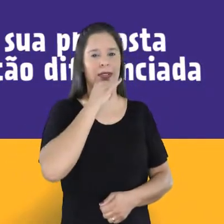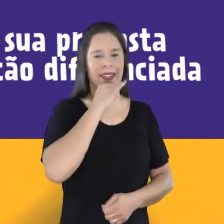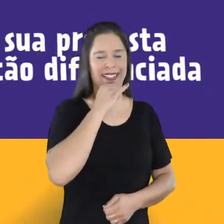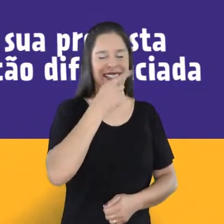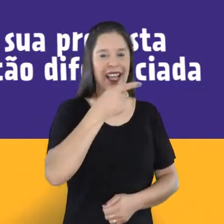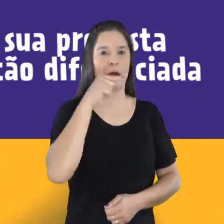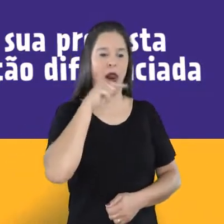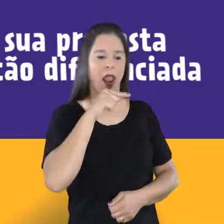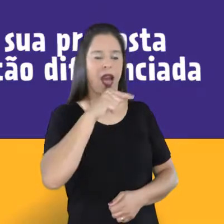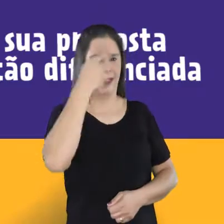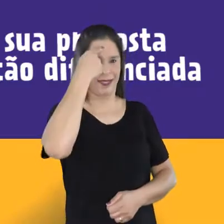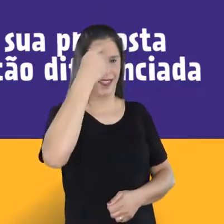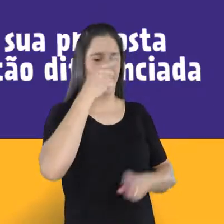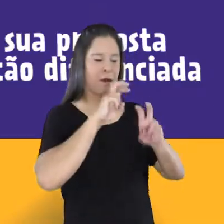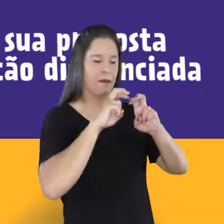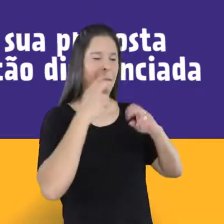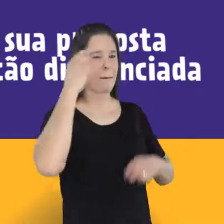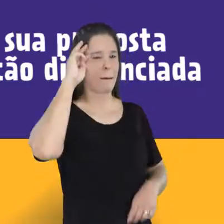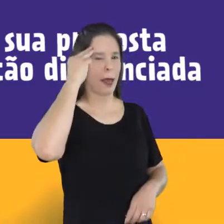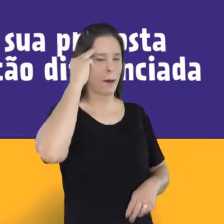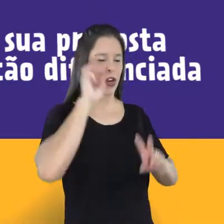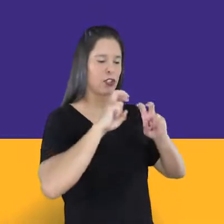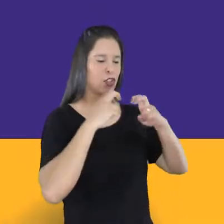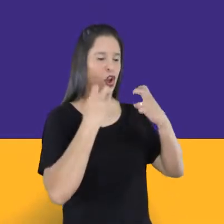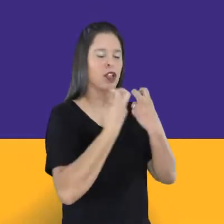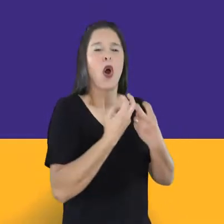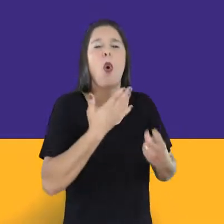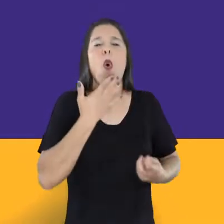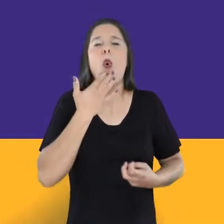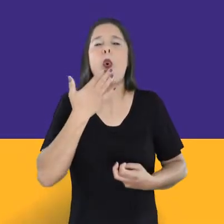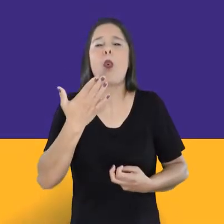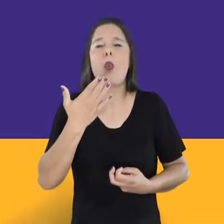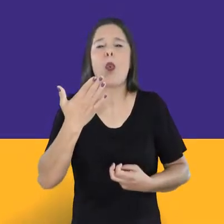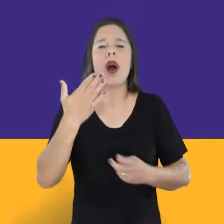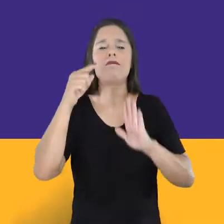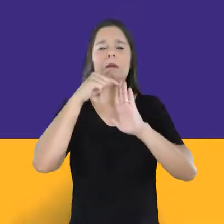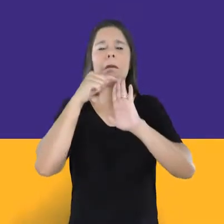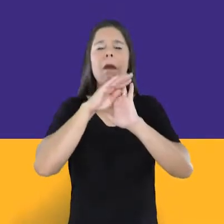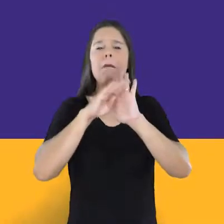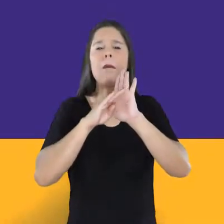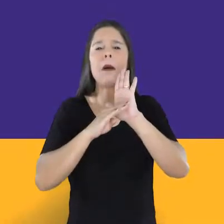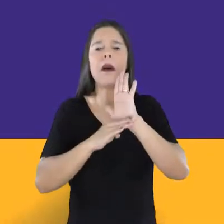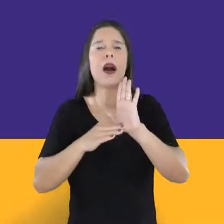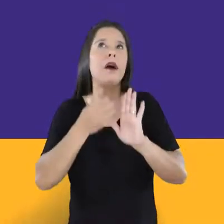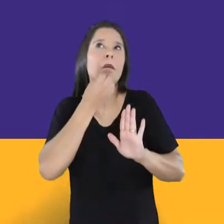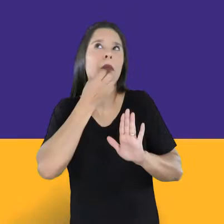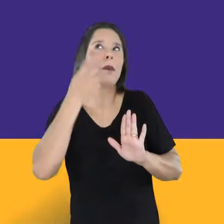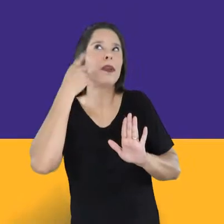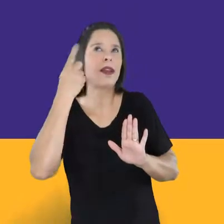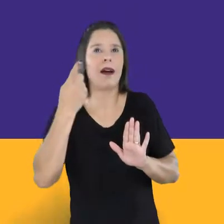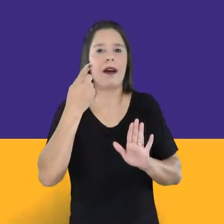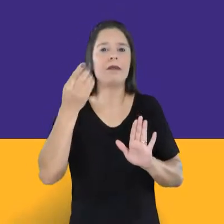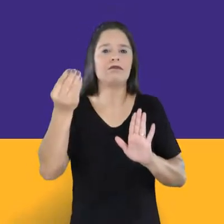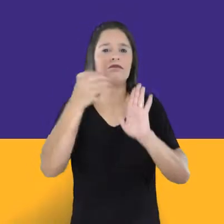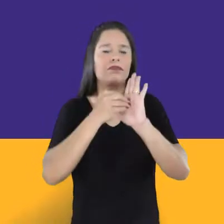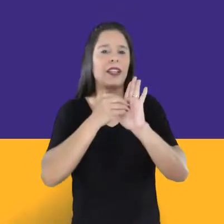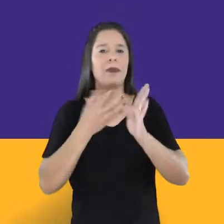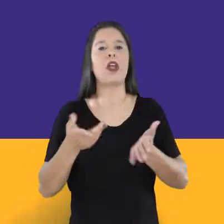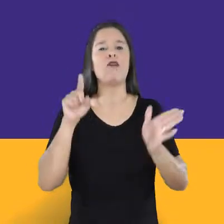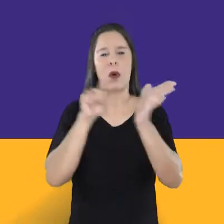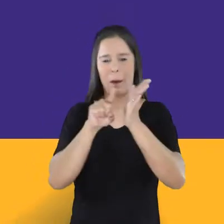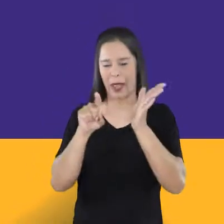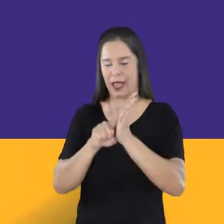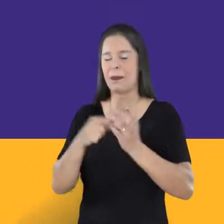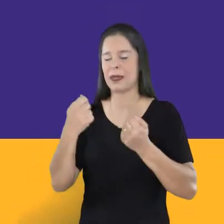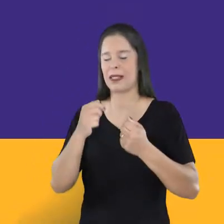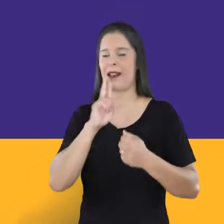solução diferenciada para o problema que você apontou. Em nosso exemplo fictício, o projeto Memórias de Roda, que